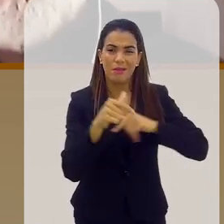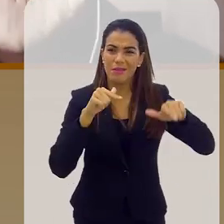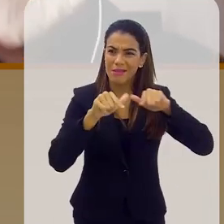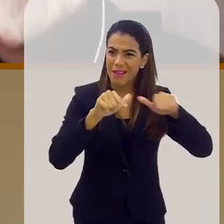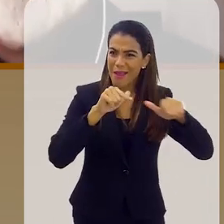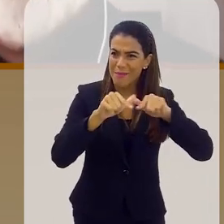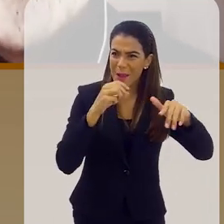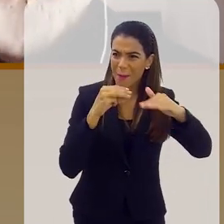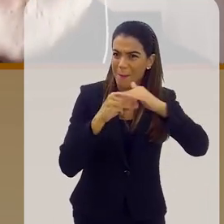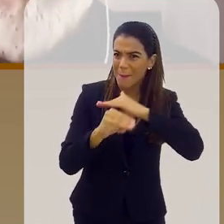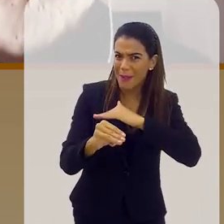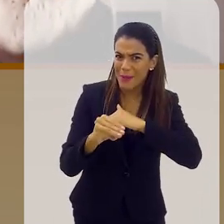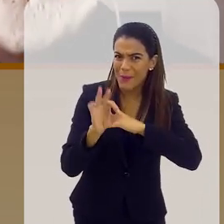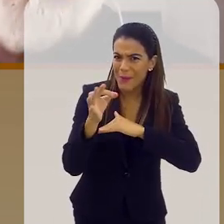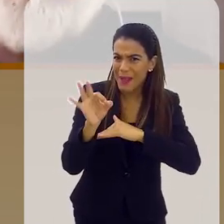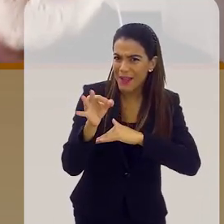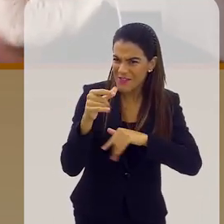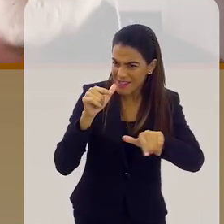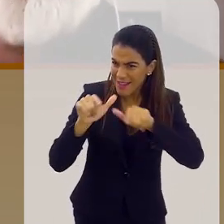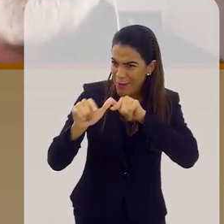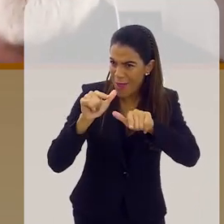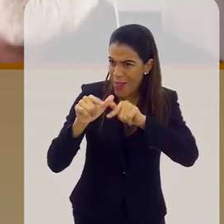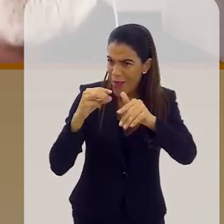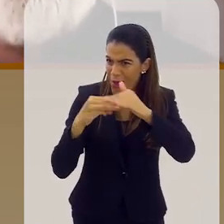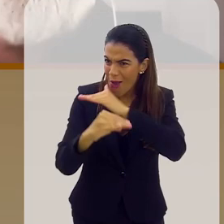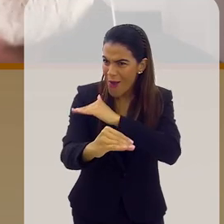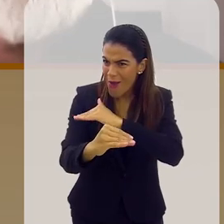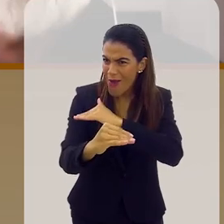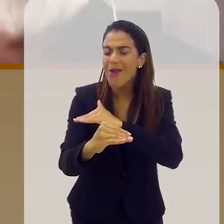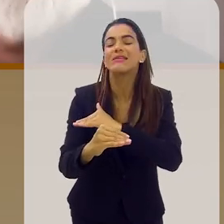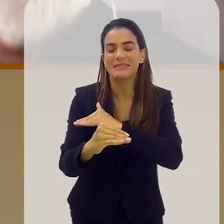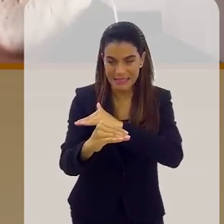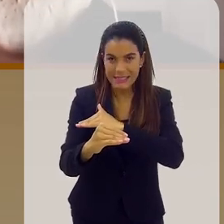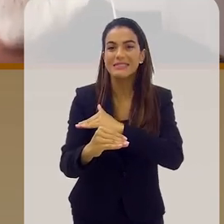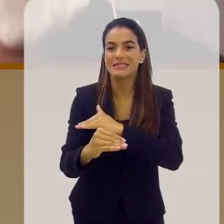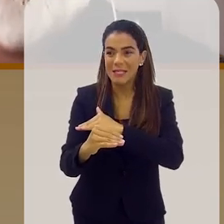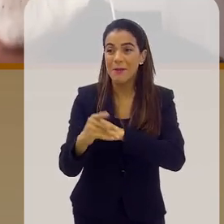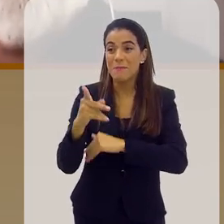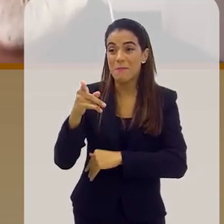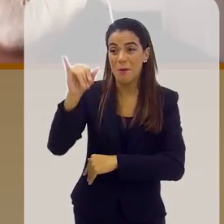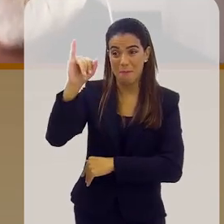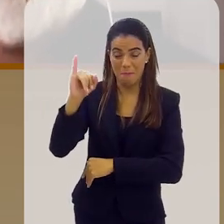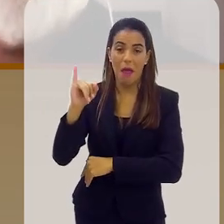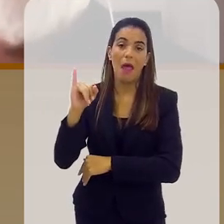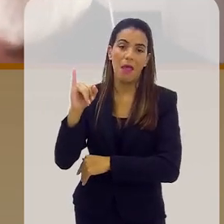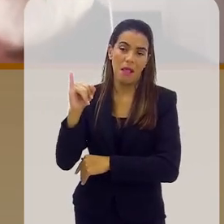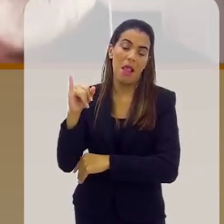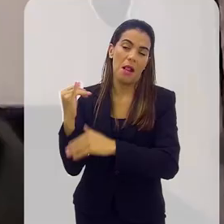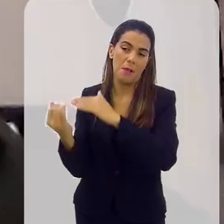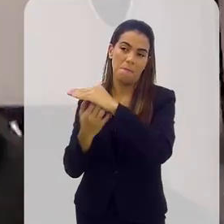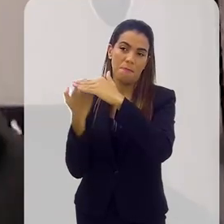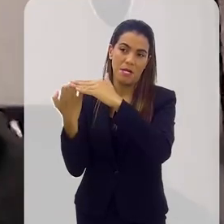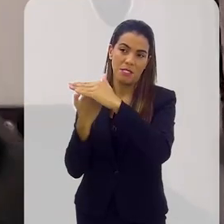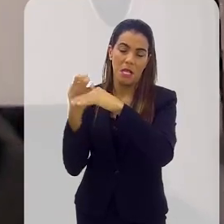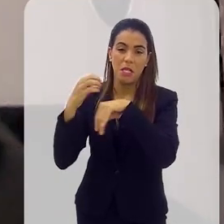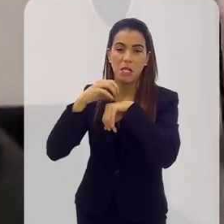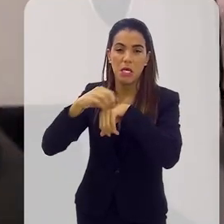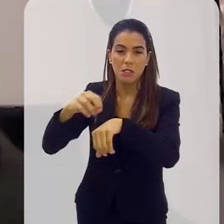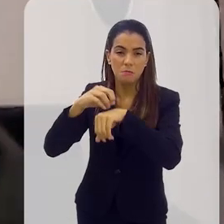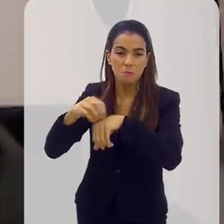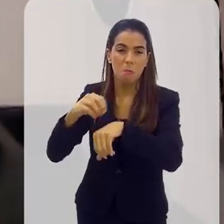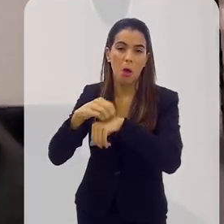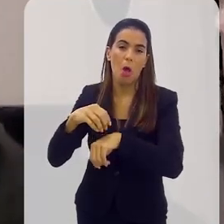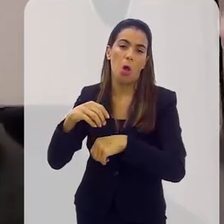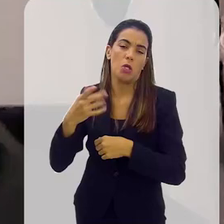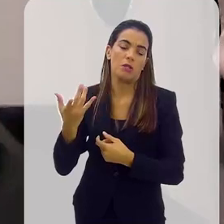É muito curioso isso. Você trabalhou no metrô? Trabalhei, né? Meu pai era empresário do ramo de carnes e